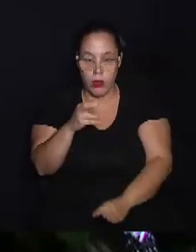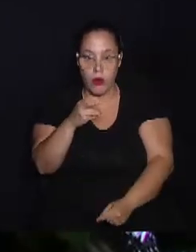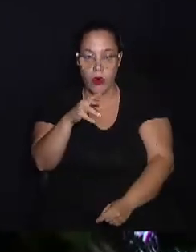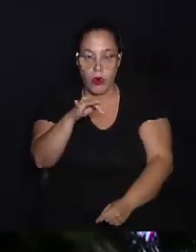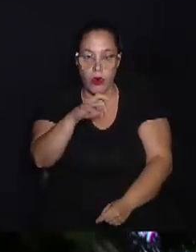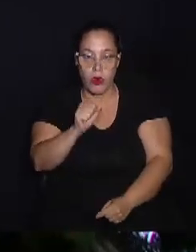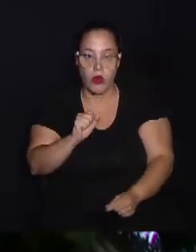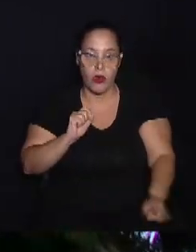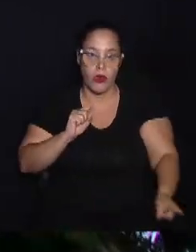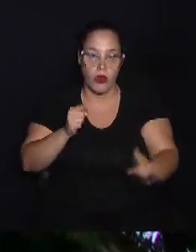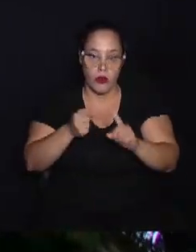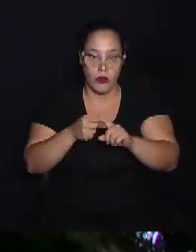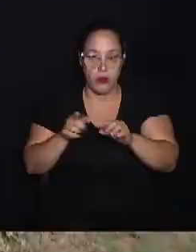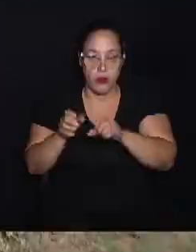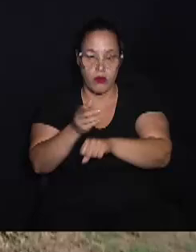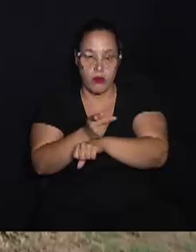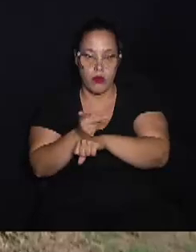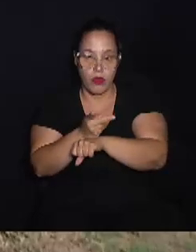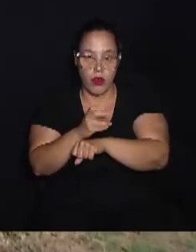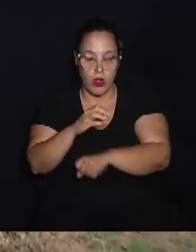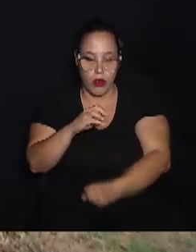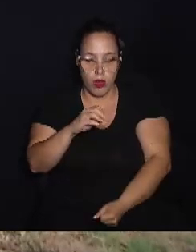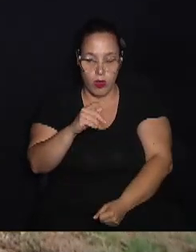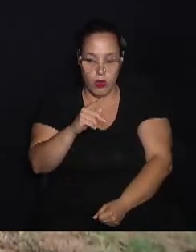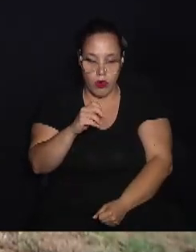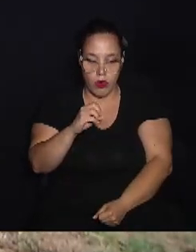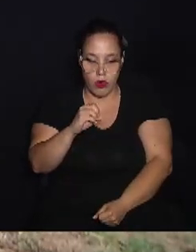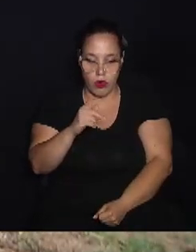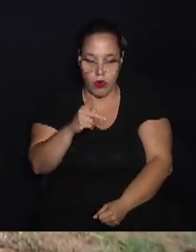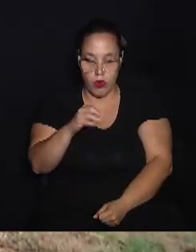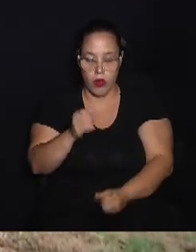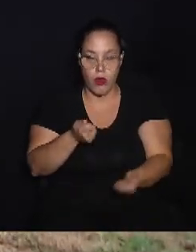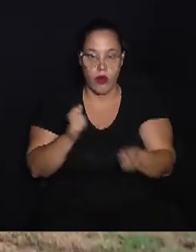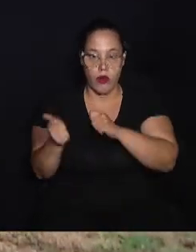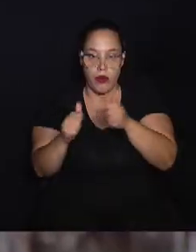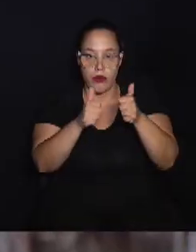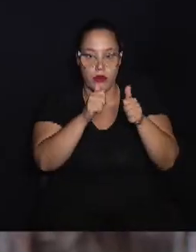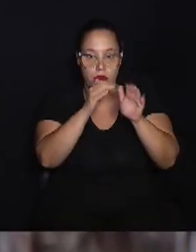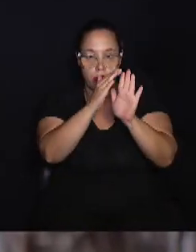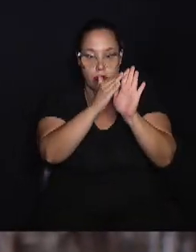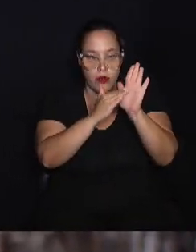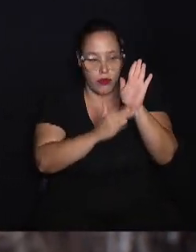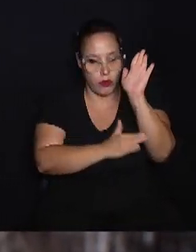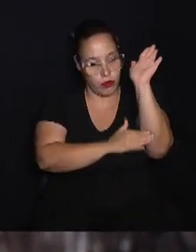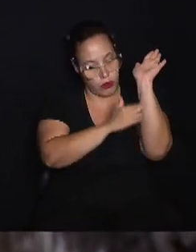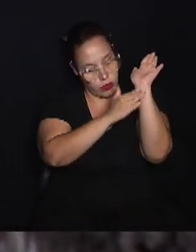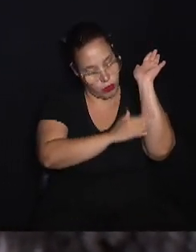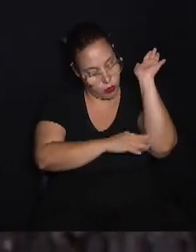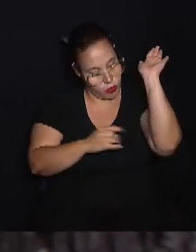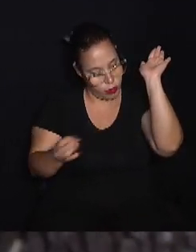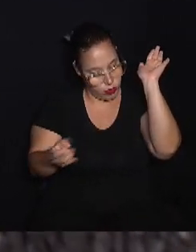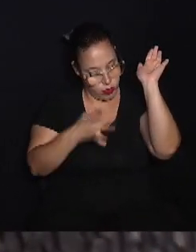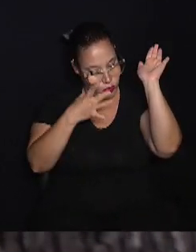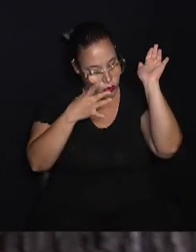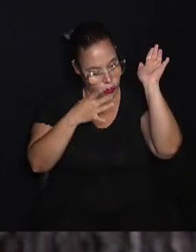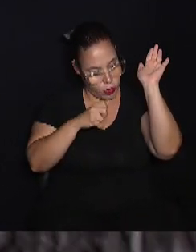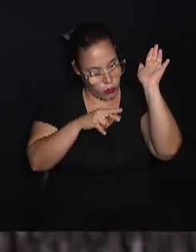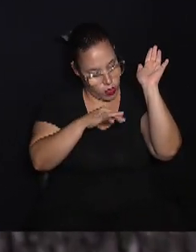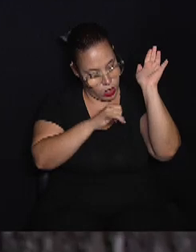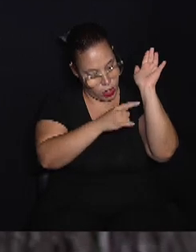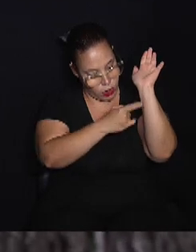o objetivo de monitorar a copa a tomografia avalia a saúde do tronco outro destaque é o inventário das